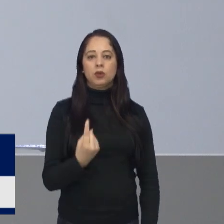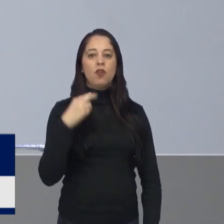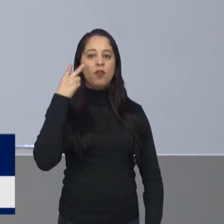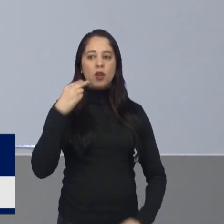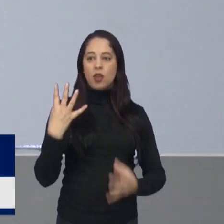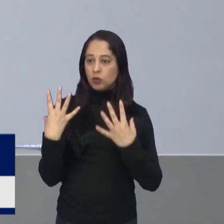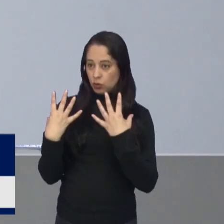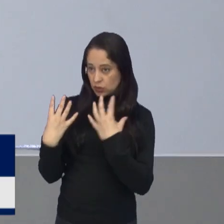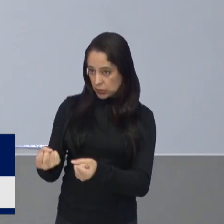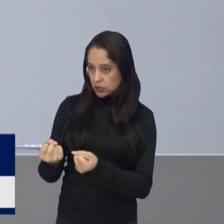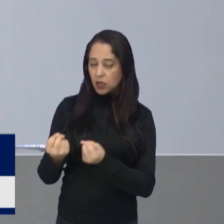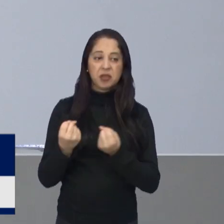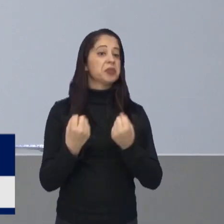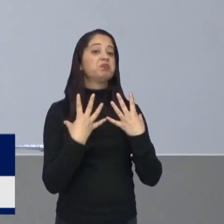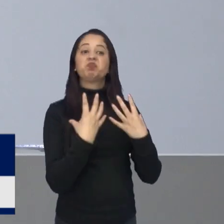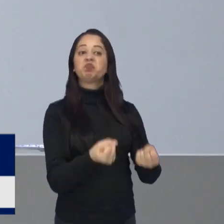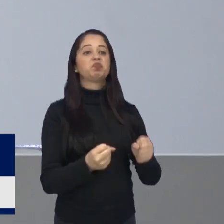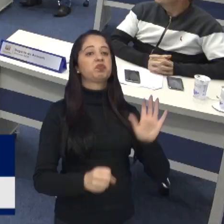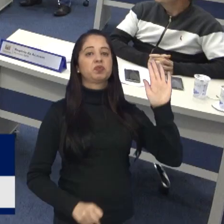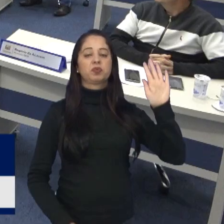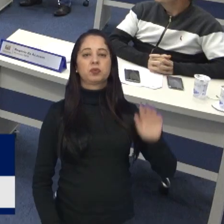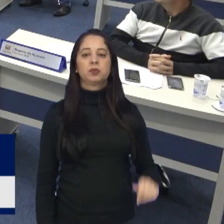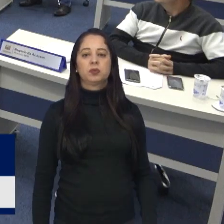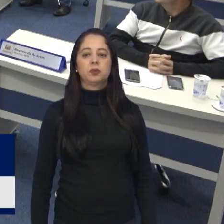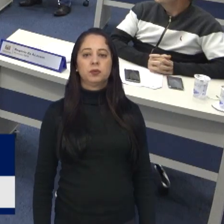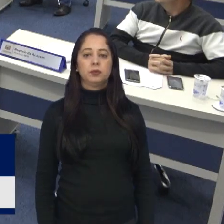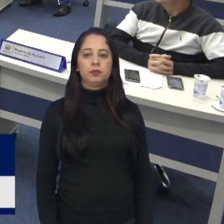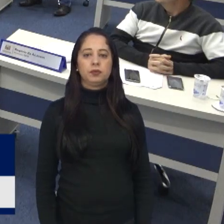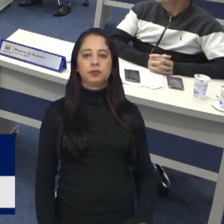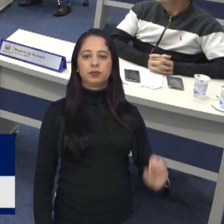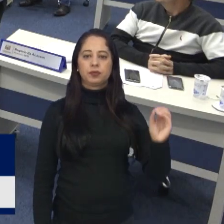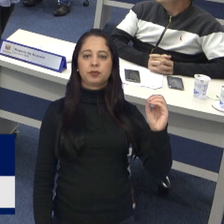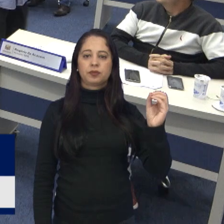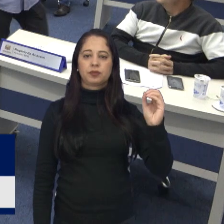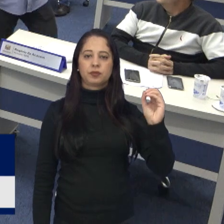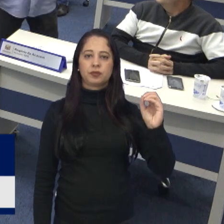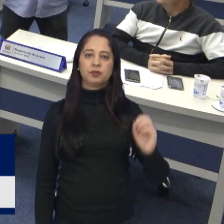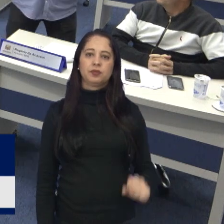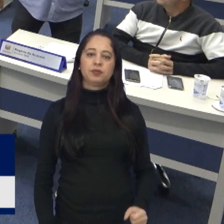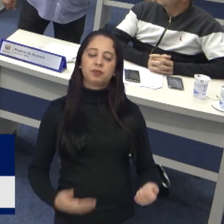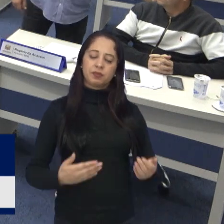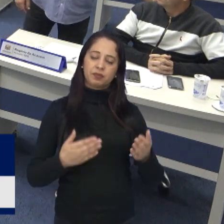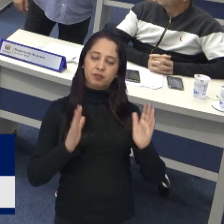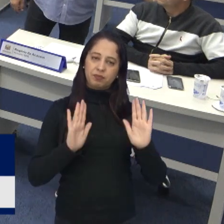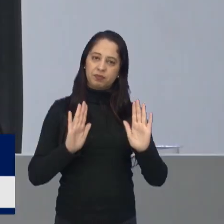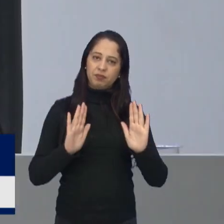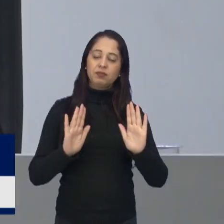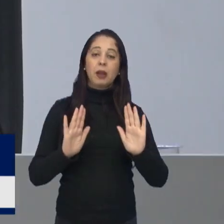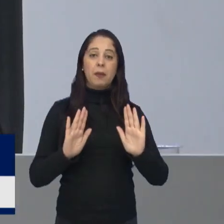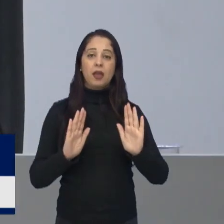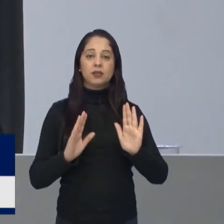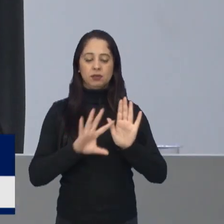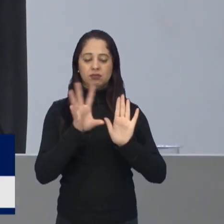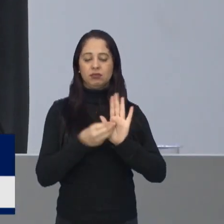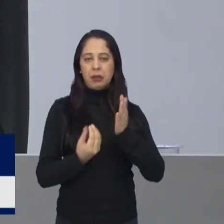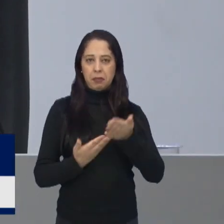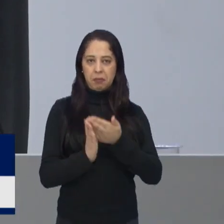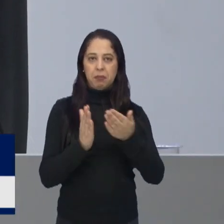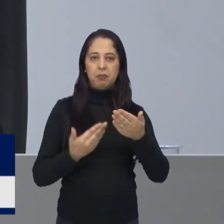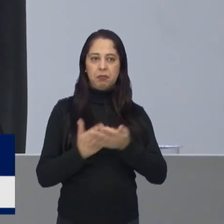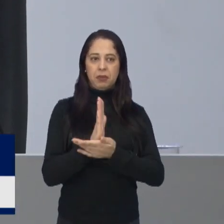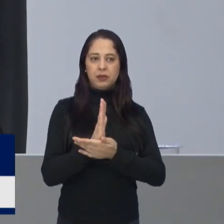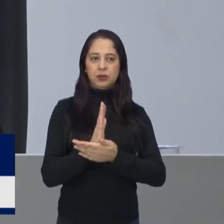favoráveis permaneçam como estão, os contrários que manifestem. Nenhum voto contrário, senhor presidente. Se não voto contrário, a emenda está aprovada